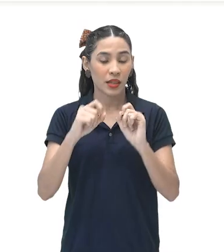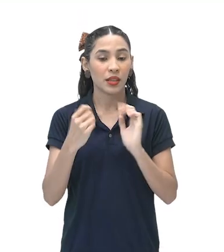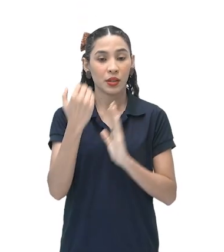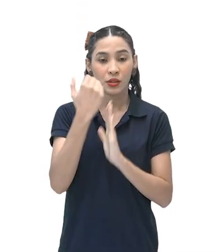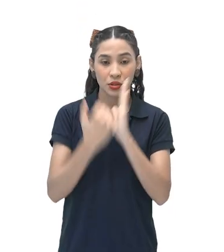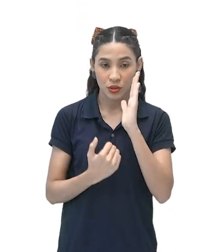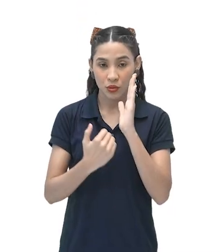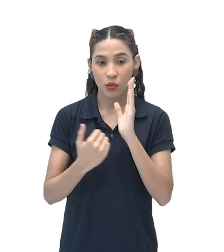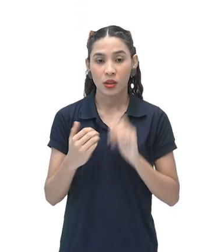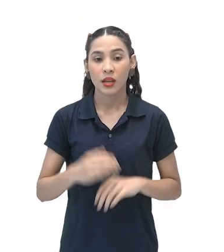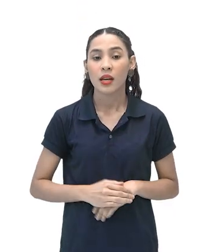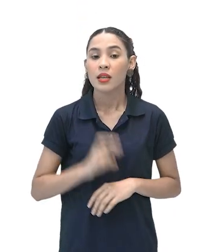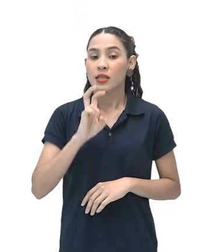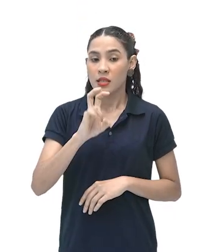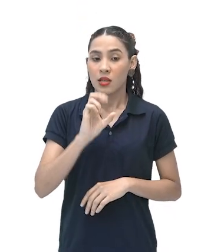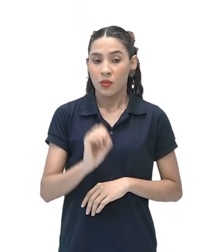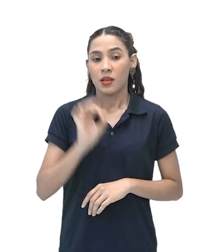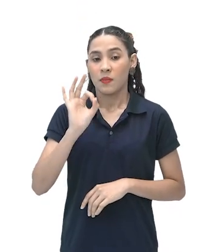deverá retirar